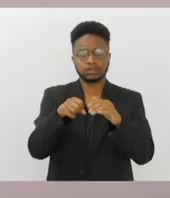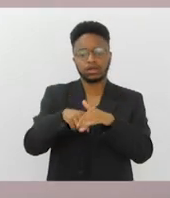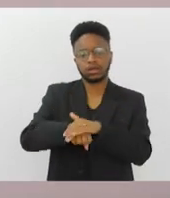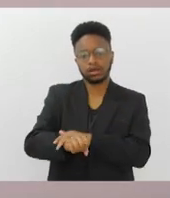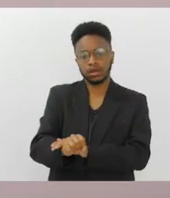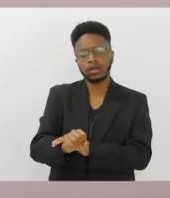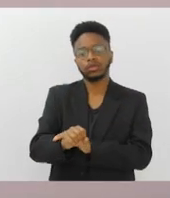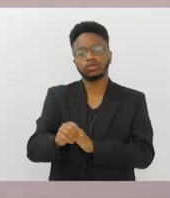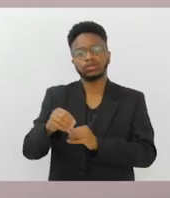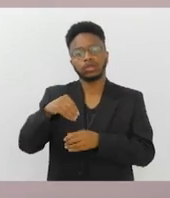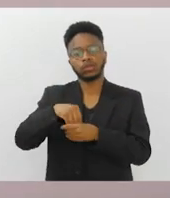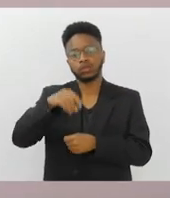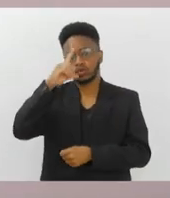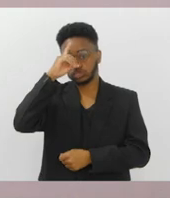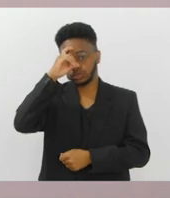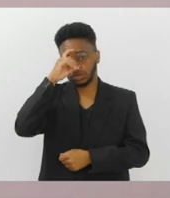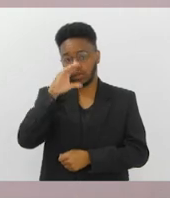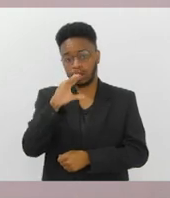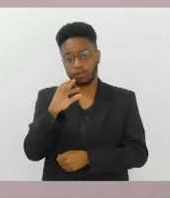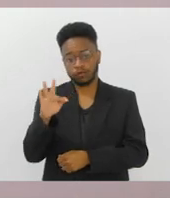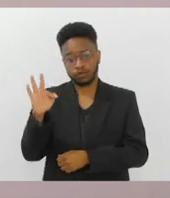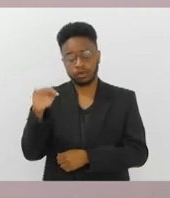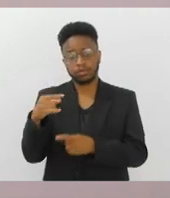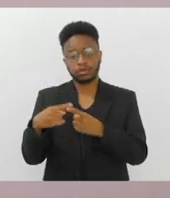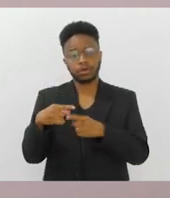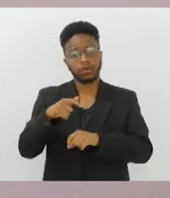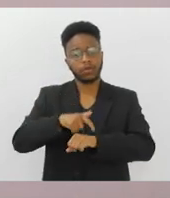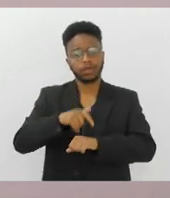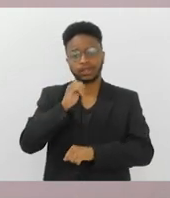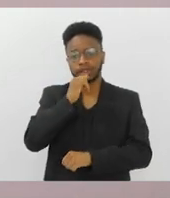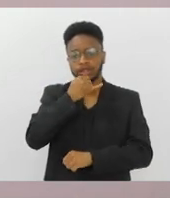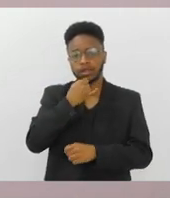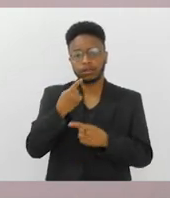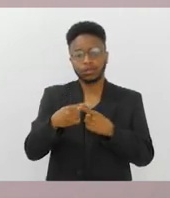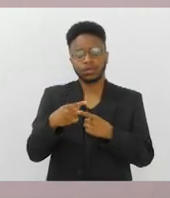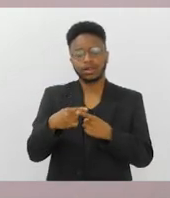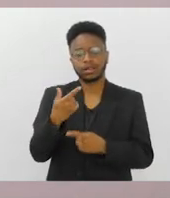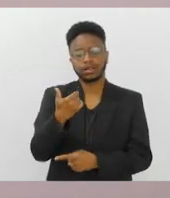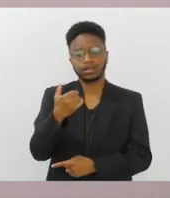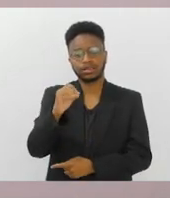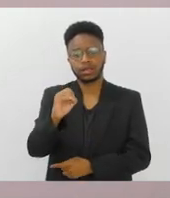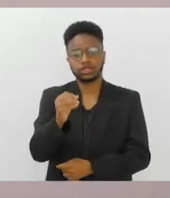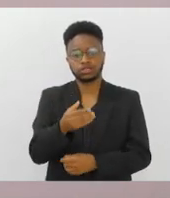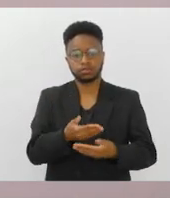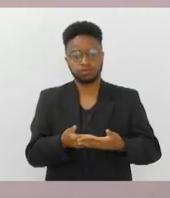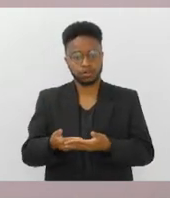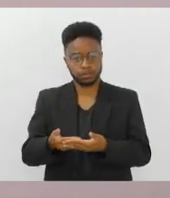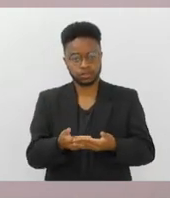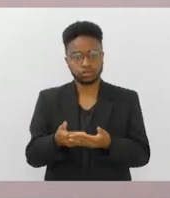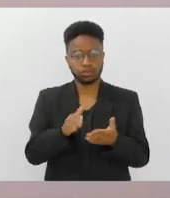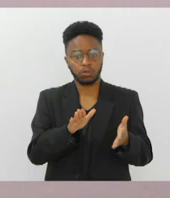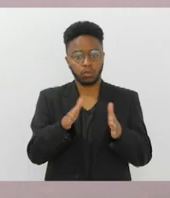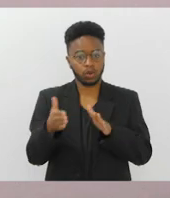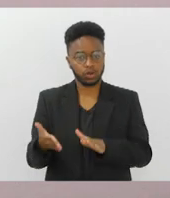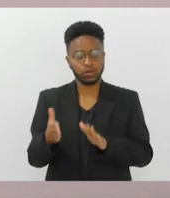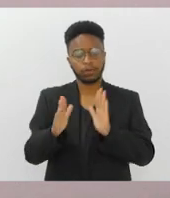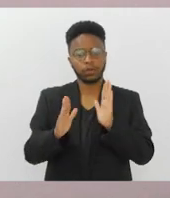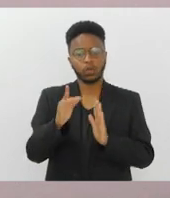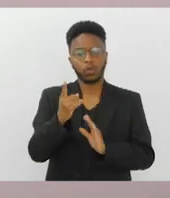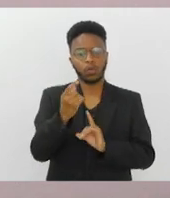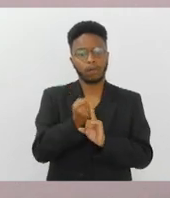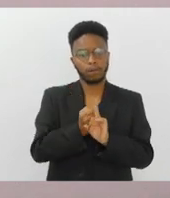um momento muito triste, onde 10 bebês morreram em apenas 1 mês, lá